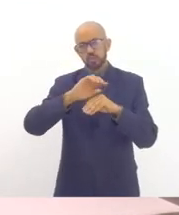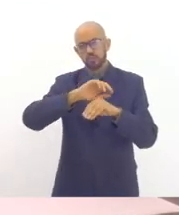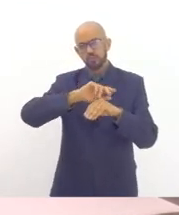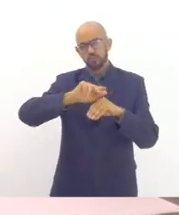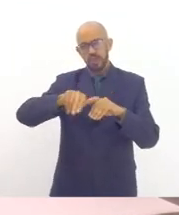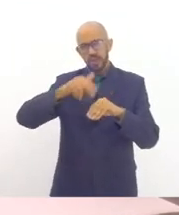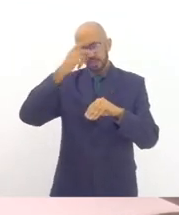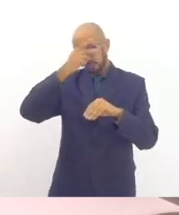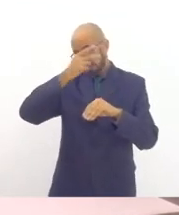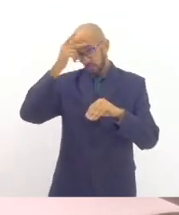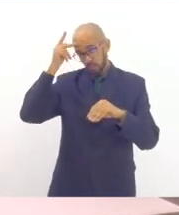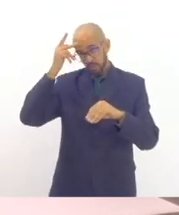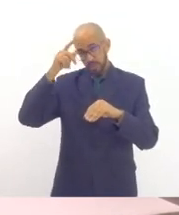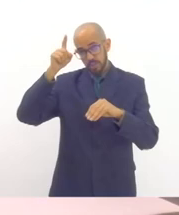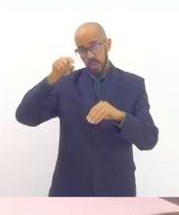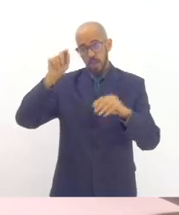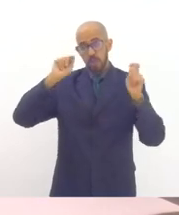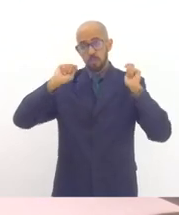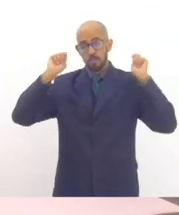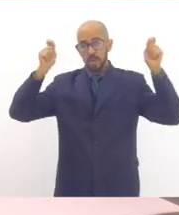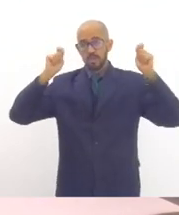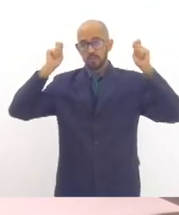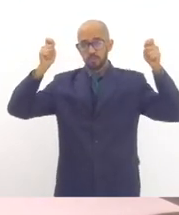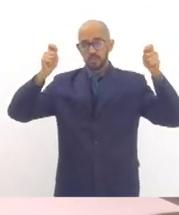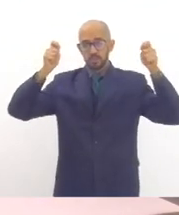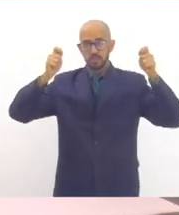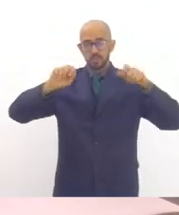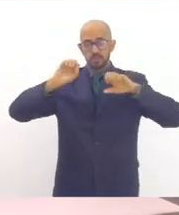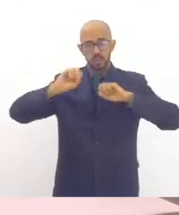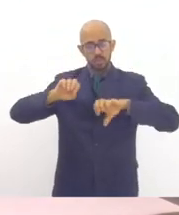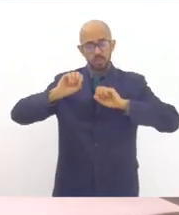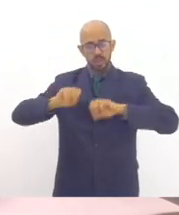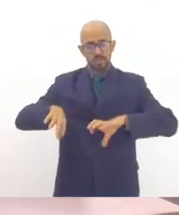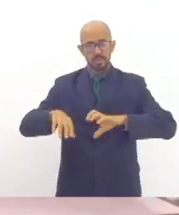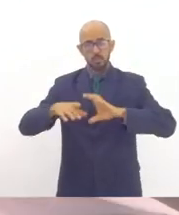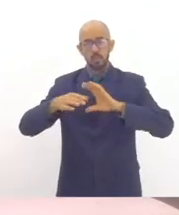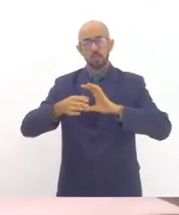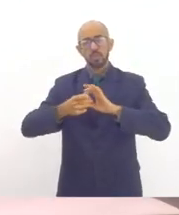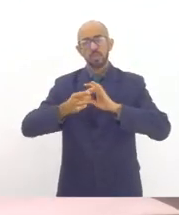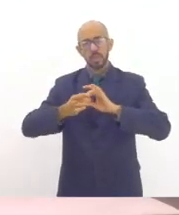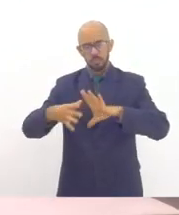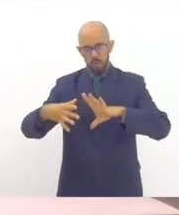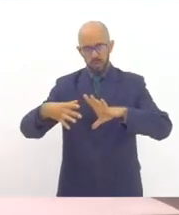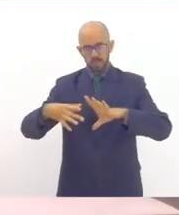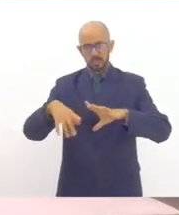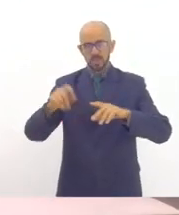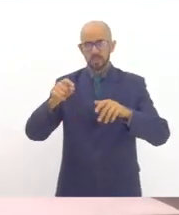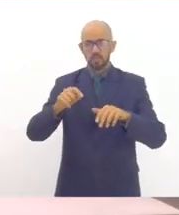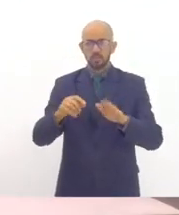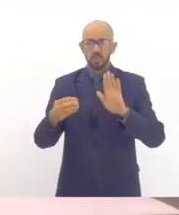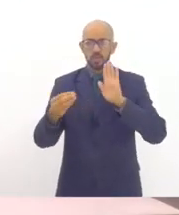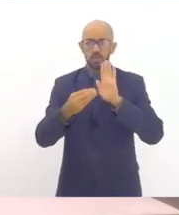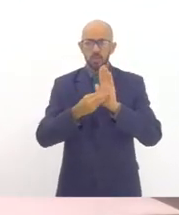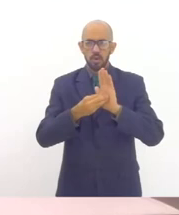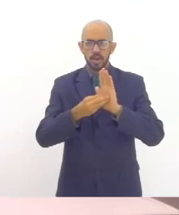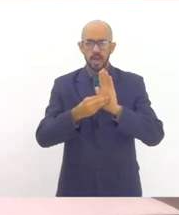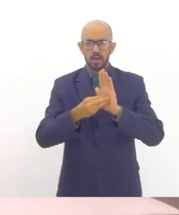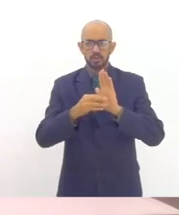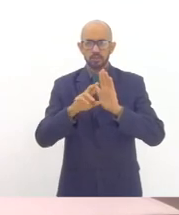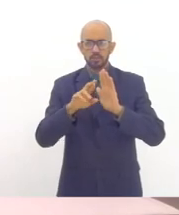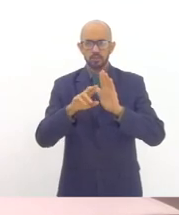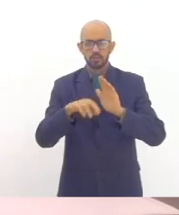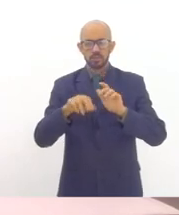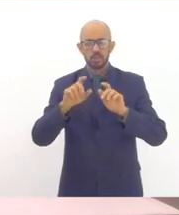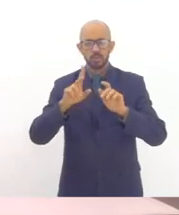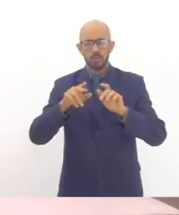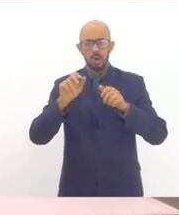de Carta Manifesto Educação e Democracia e que foi colocada em rede, conforme o slide ali